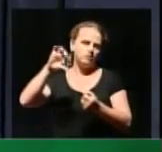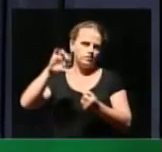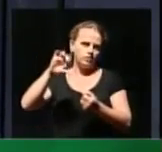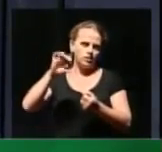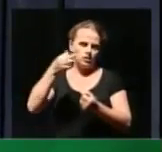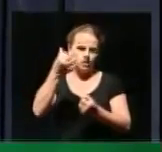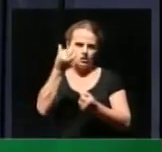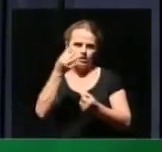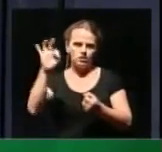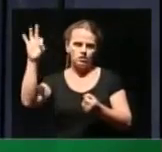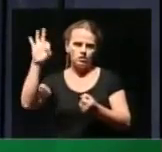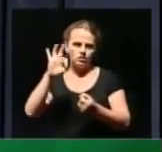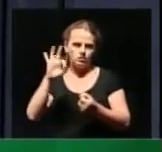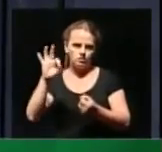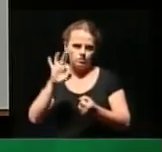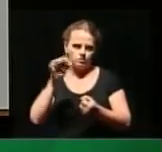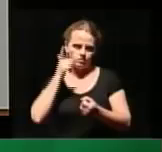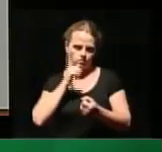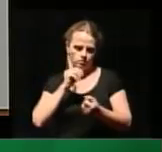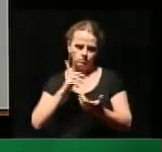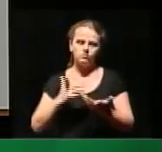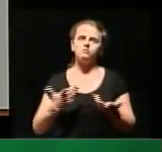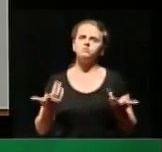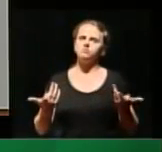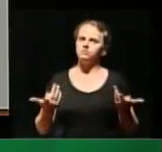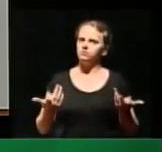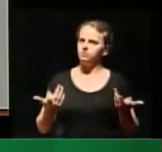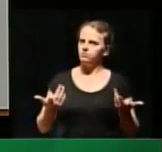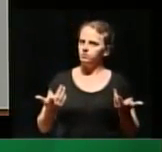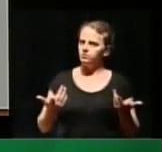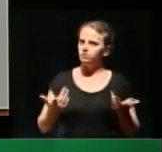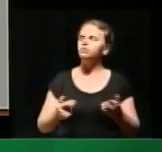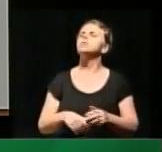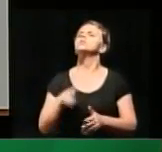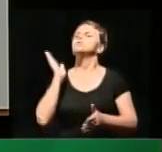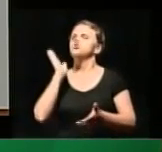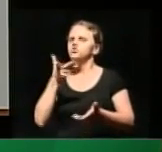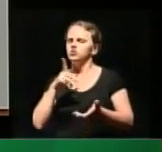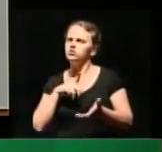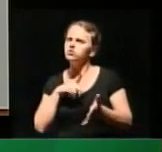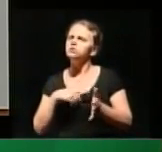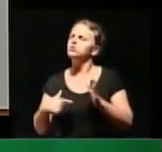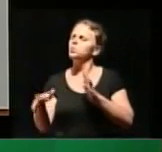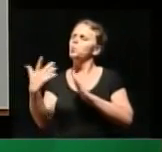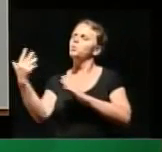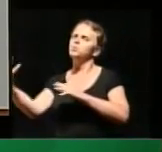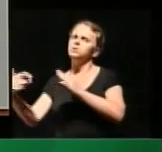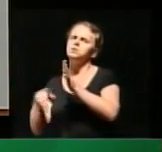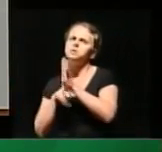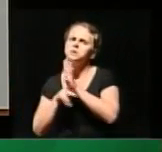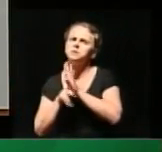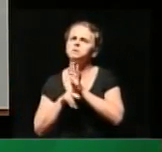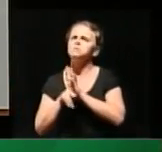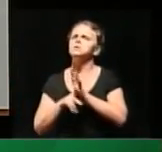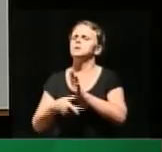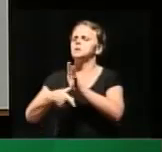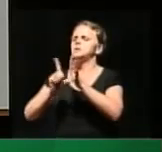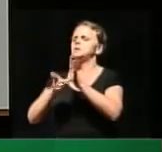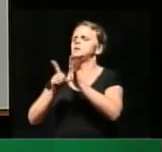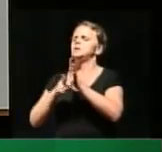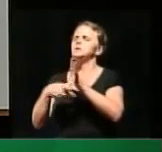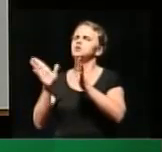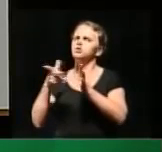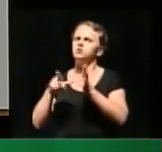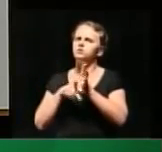casais sorodiscordantes, esse é o estudo que saiu ano passado. Isso já tinha outros estudos menores que saíram anteriormente, até no